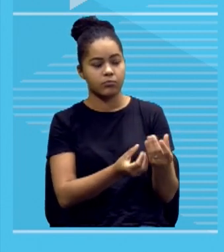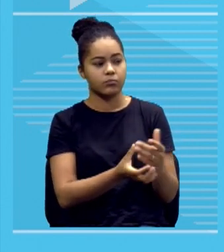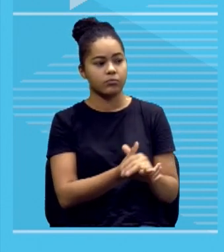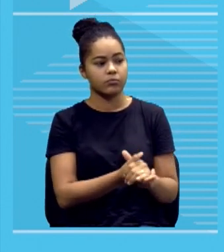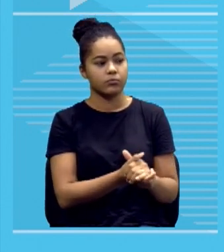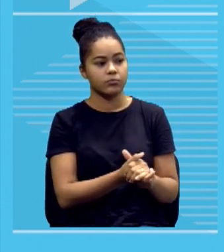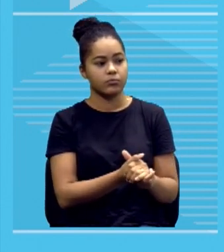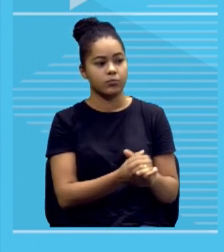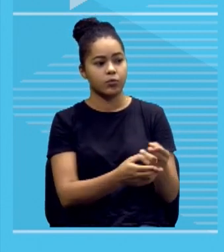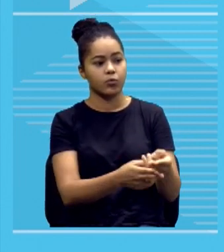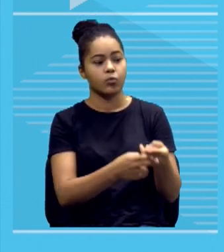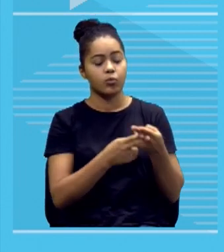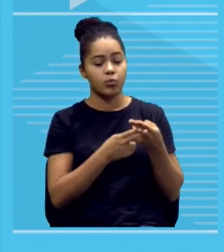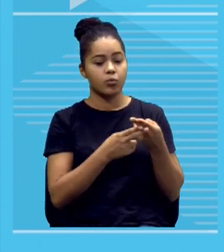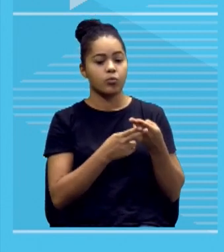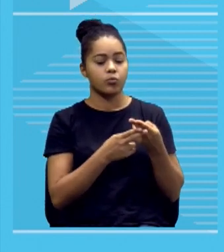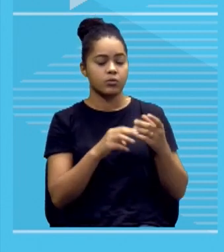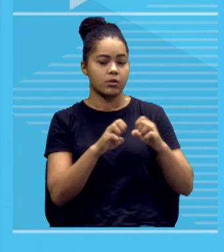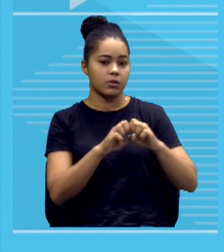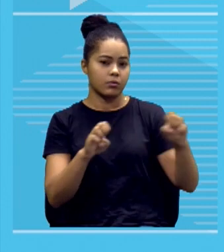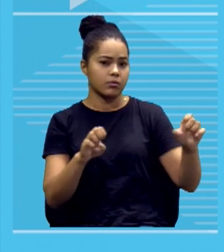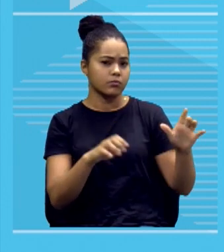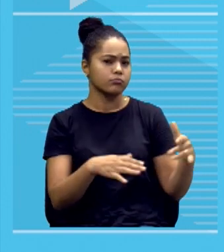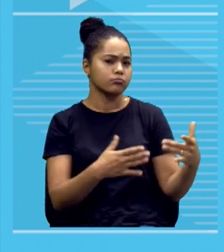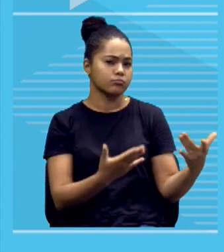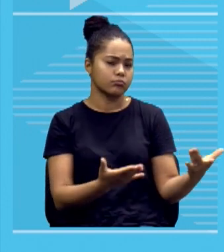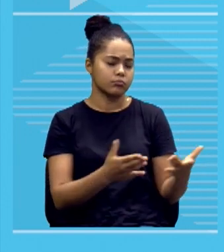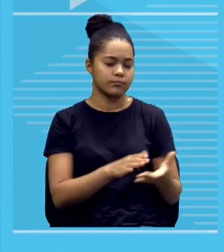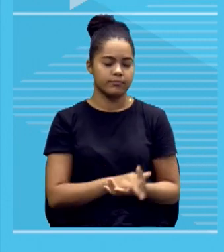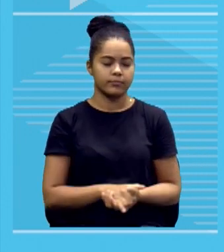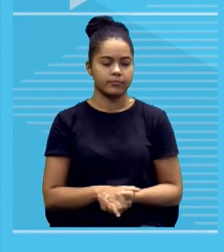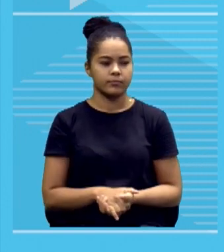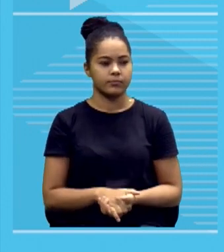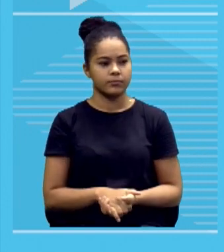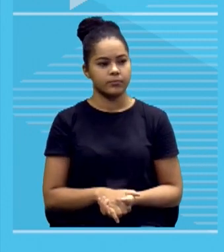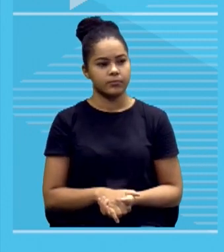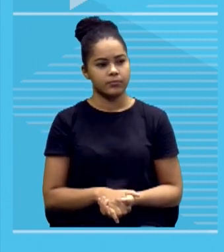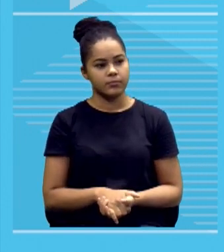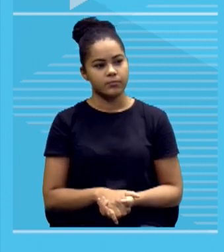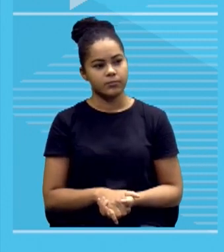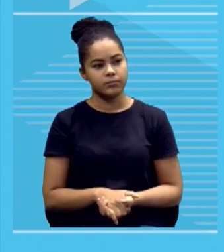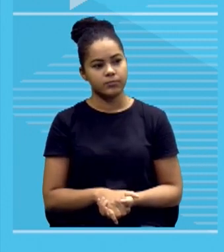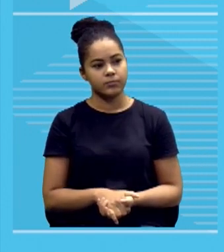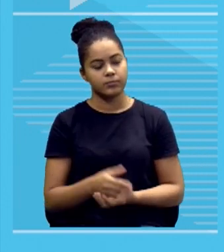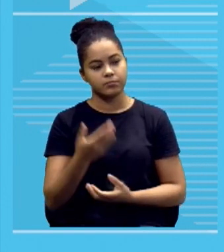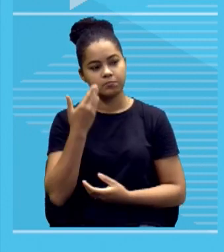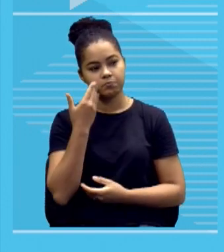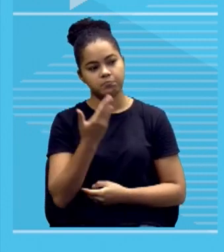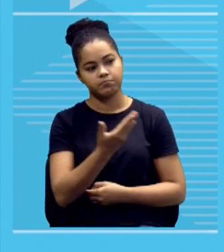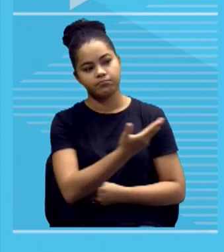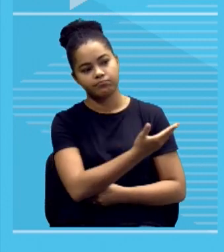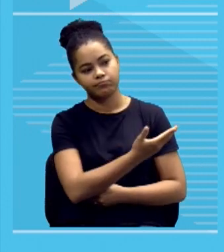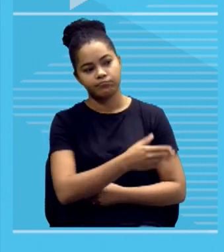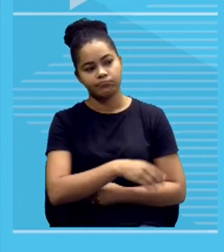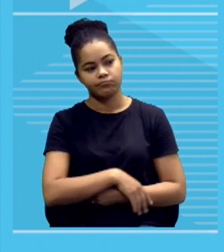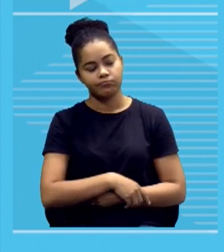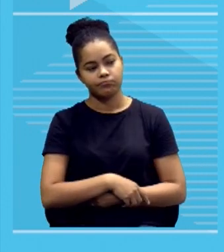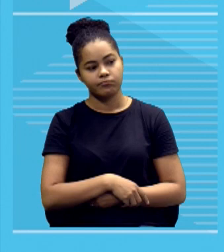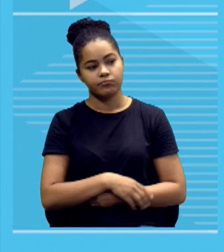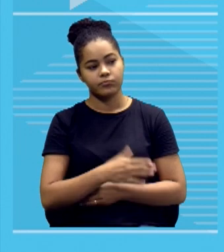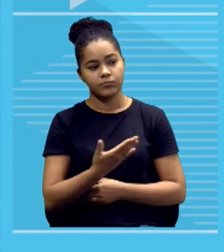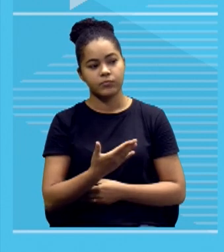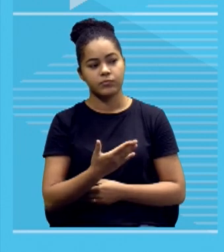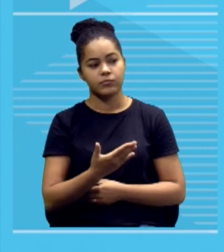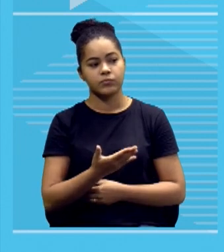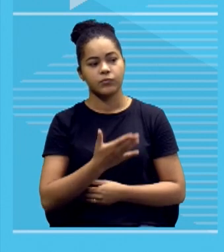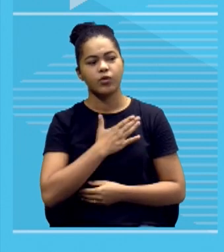utilizamos a seguinte equação. O que é que você vai ter? Você tem que Eu não gosto de trabalhar assim. Eu gosto de isolar o